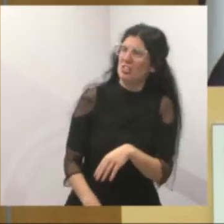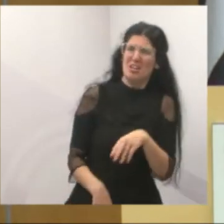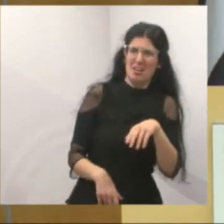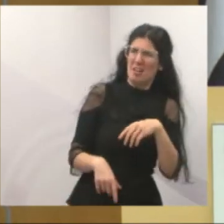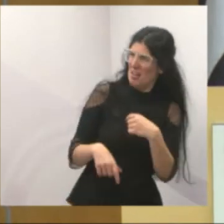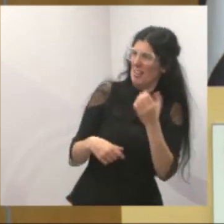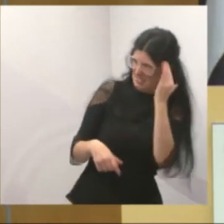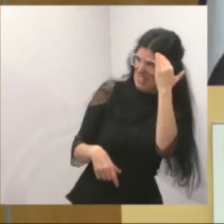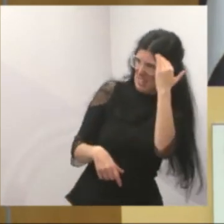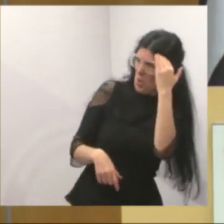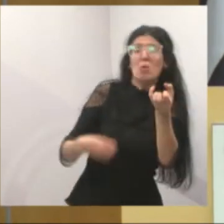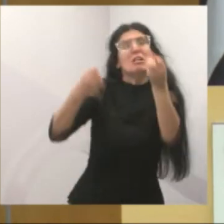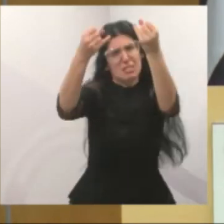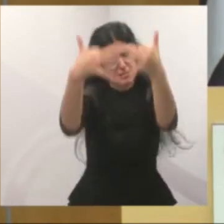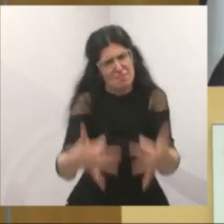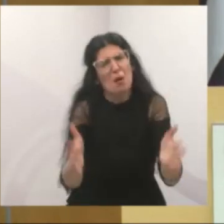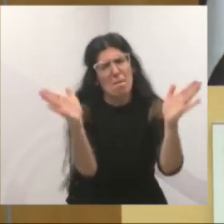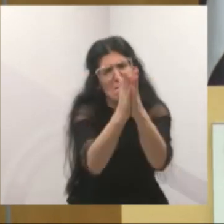favor, me explique.